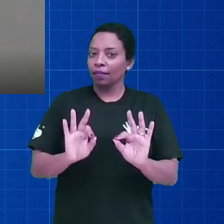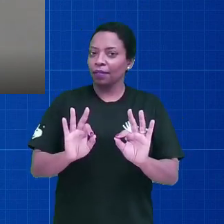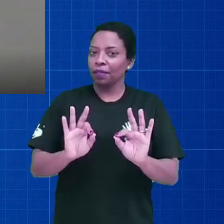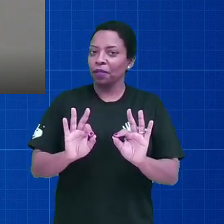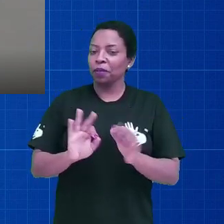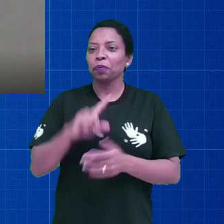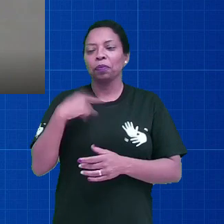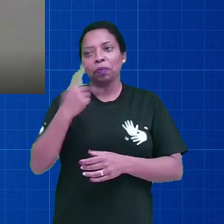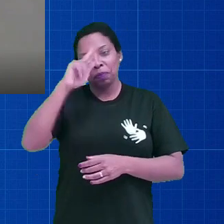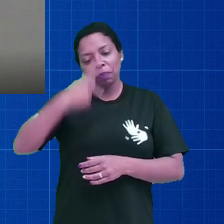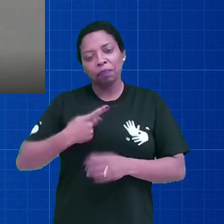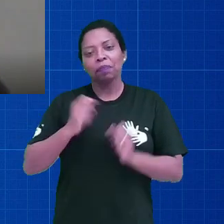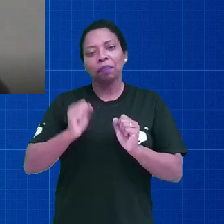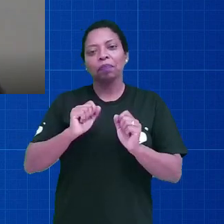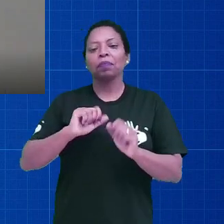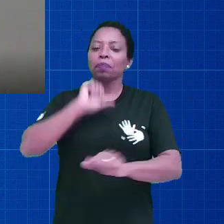a humanidade.